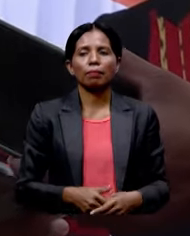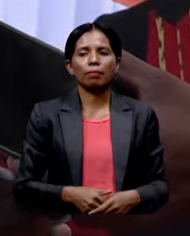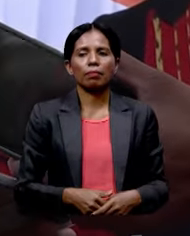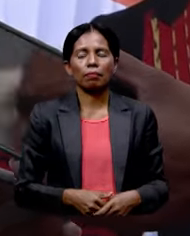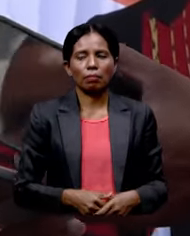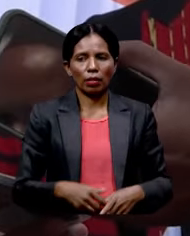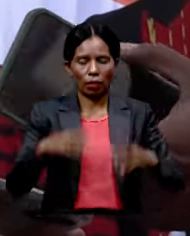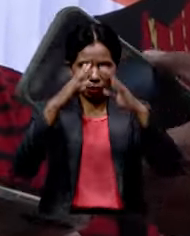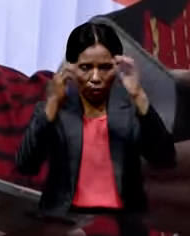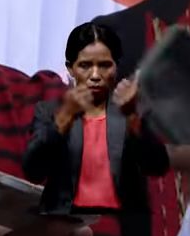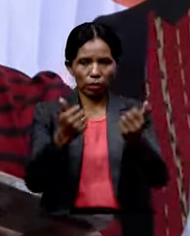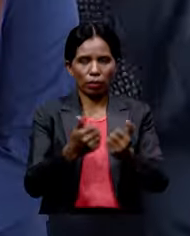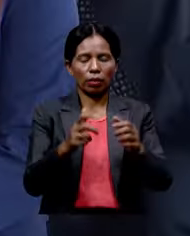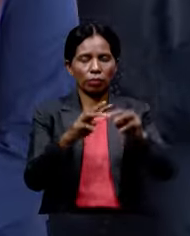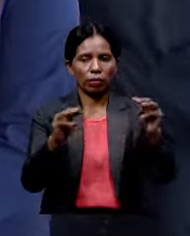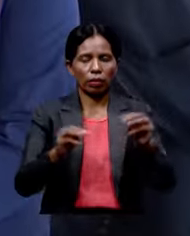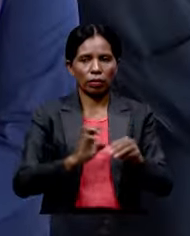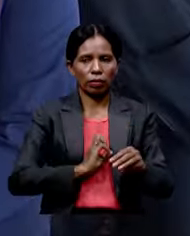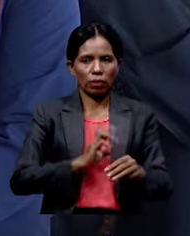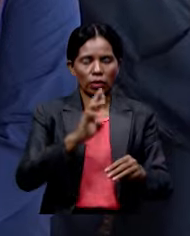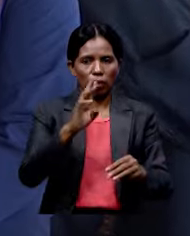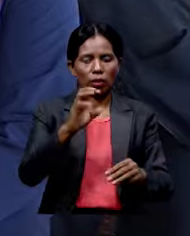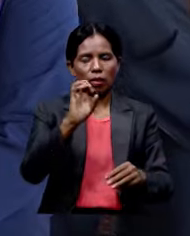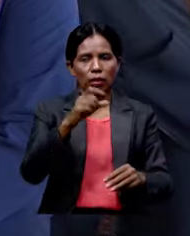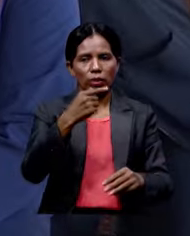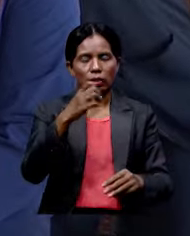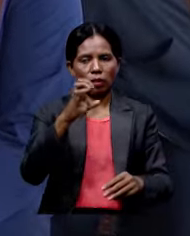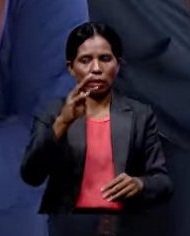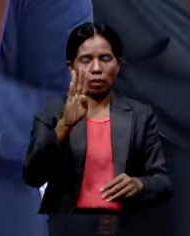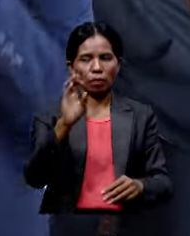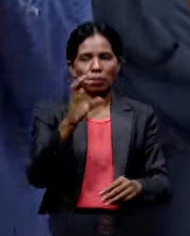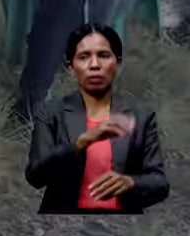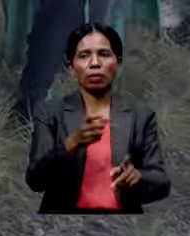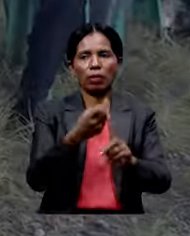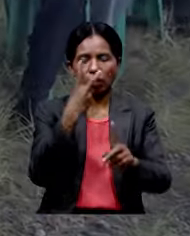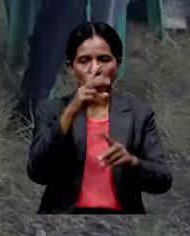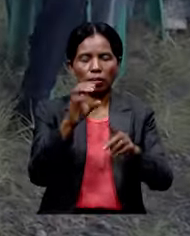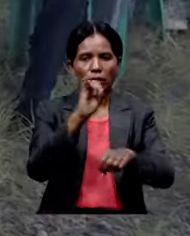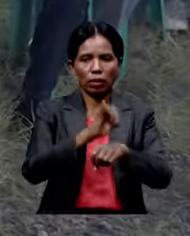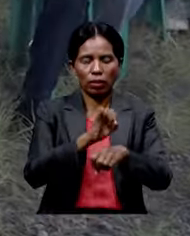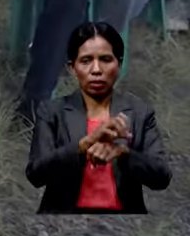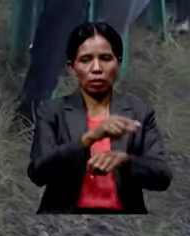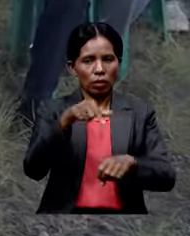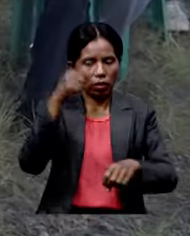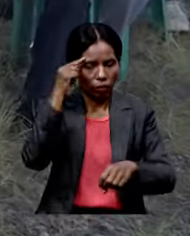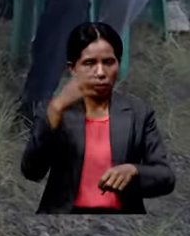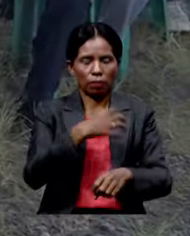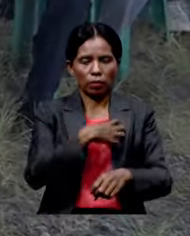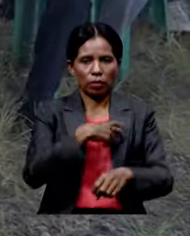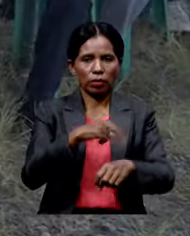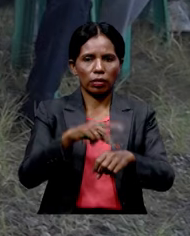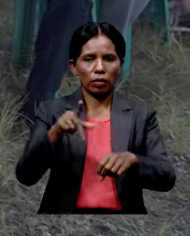de ex-presidente de autoridad del municipio de Armera, Eusebio Salsinha acompanha Rússia autoridad de igreja, governo, Polícia